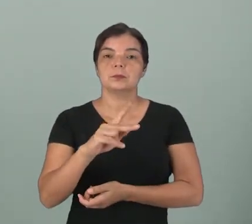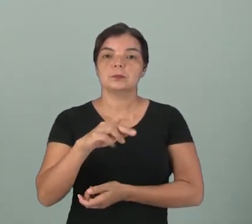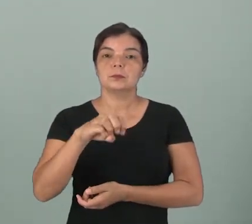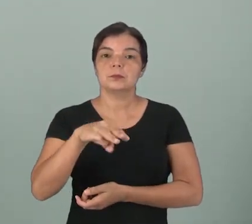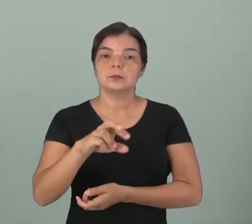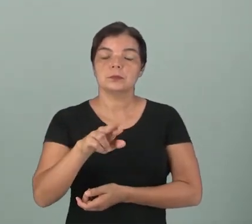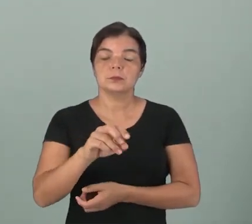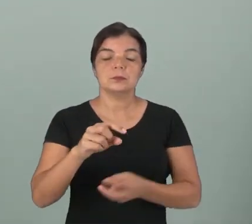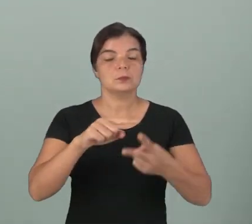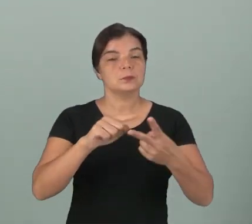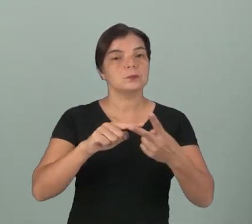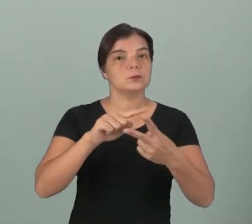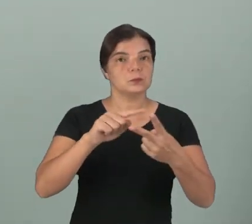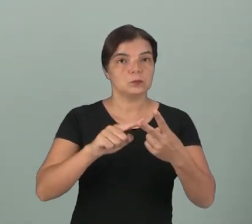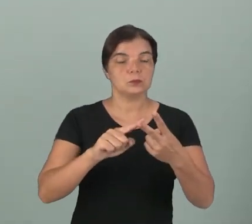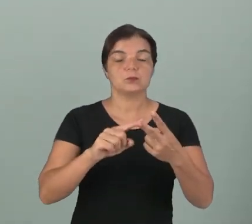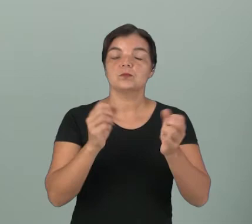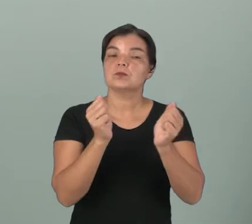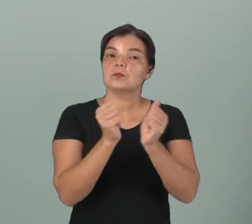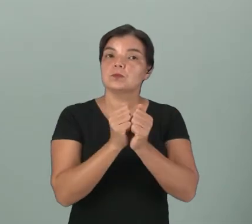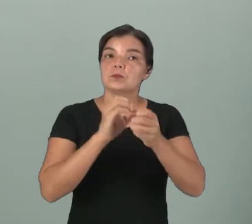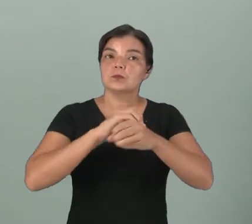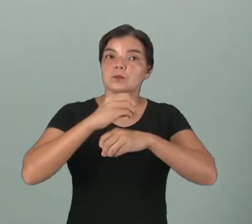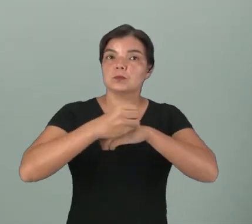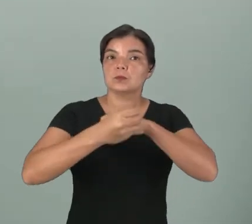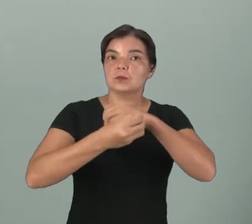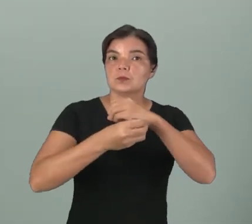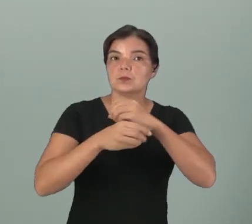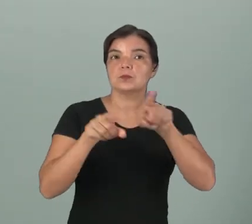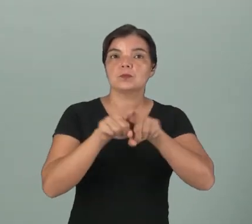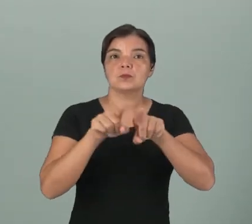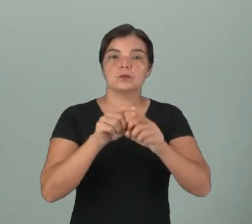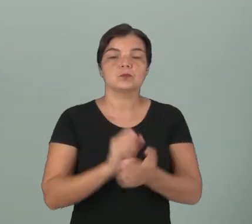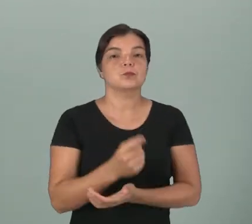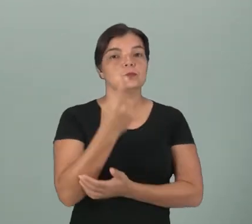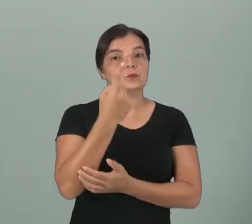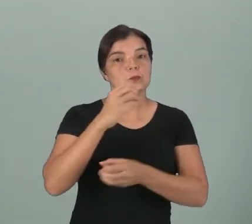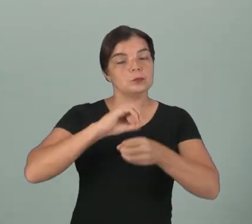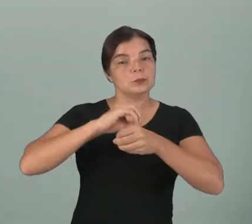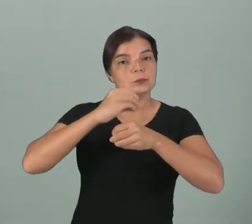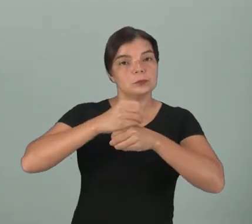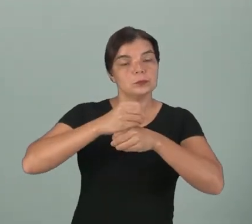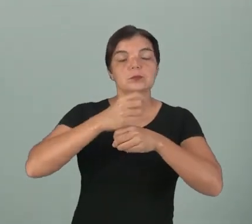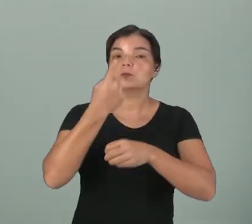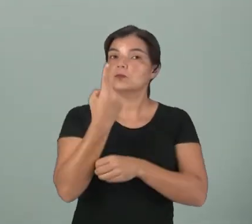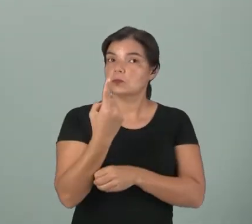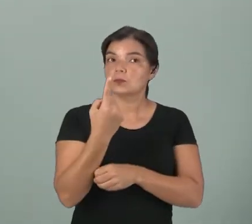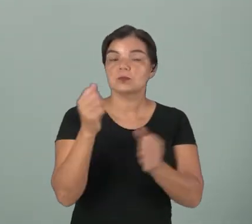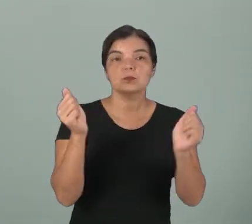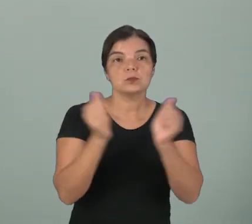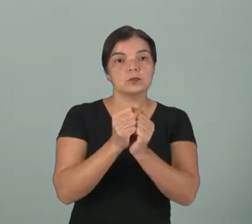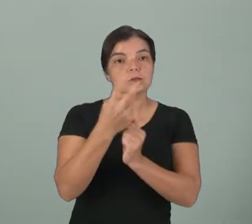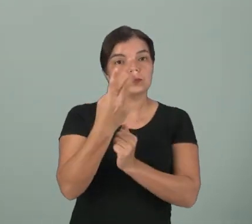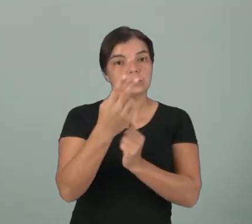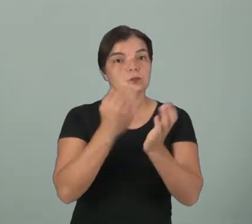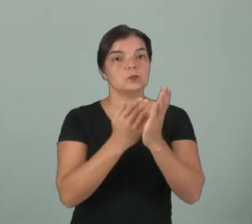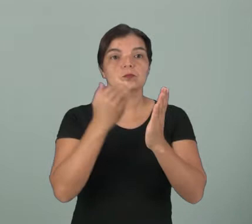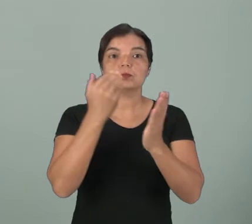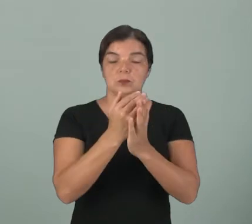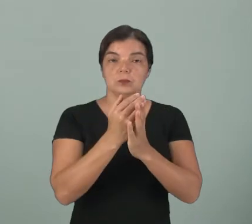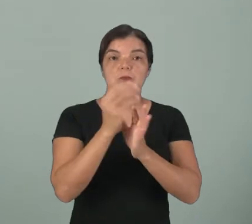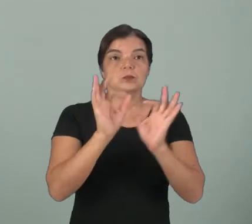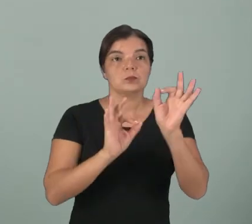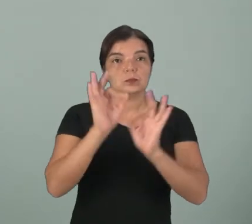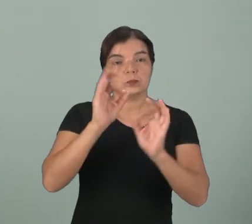que são quando se juntam duas ou mais moléculas o número é quando tem apenas uma molécula um elemento quando se juntam dois